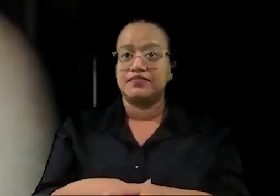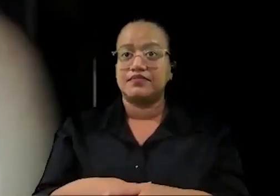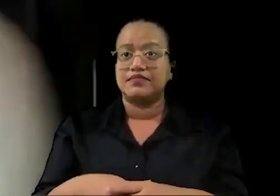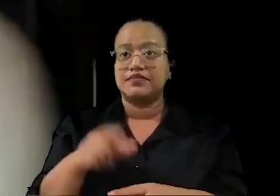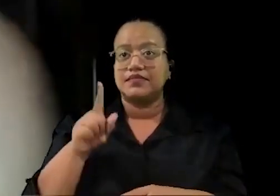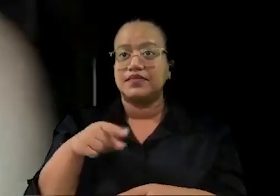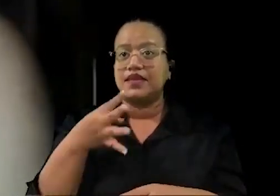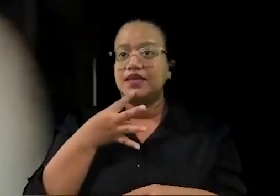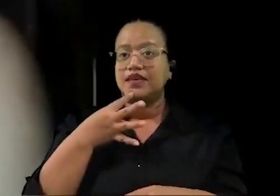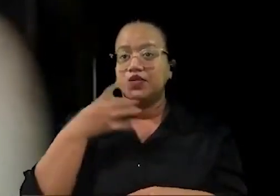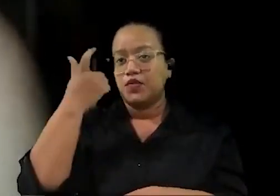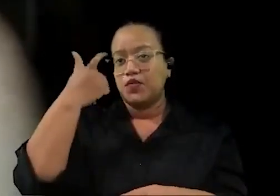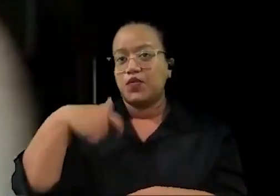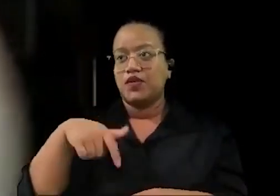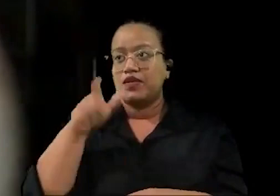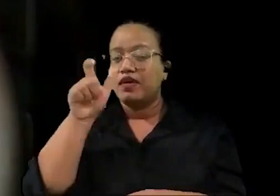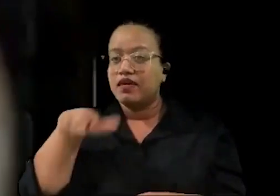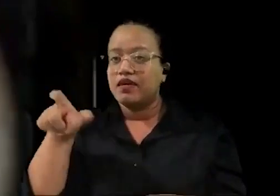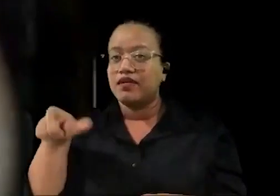aí?